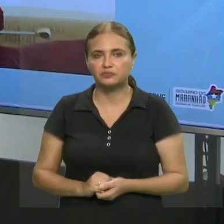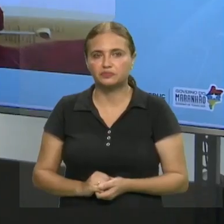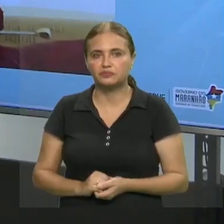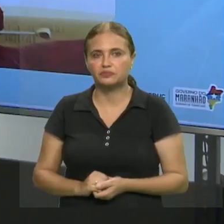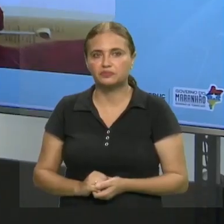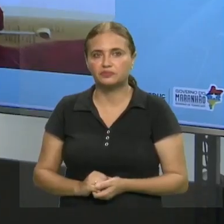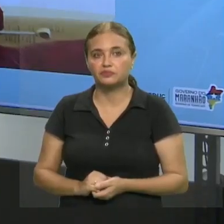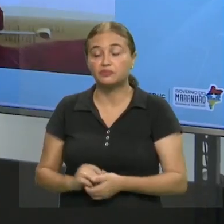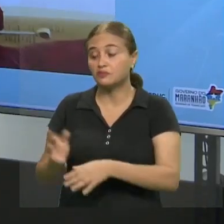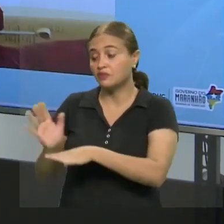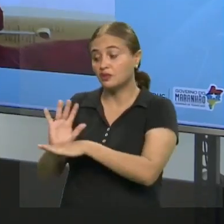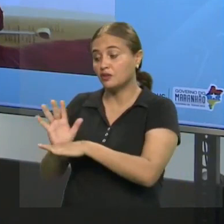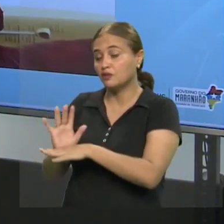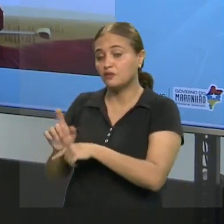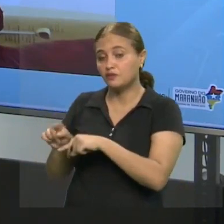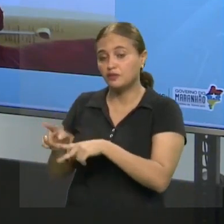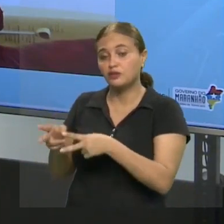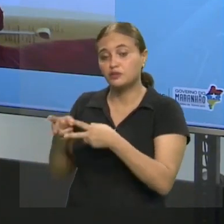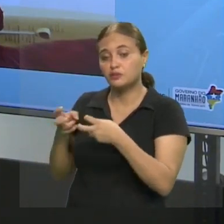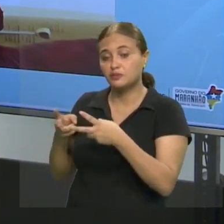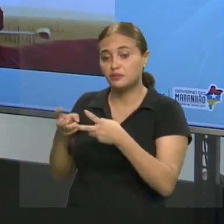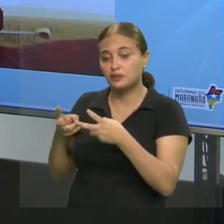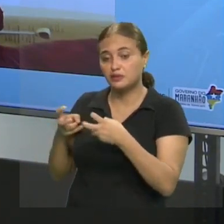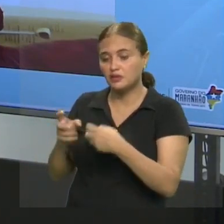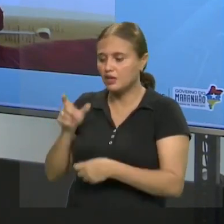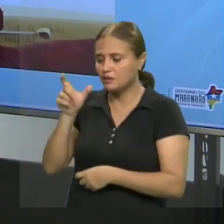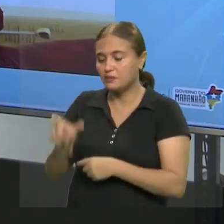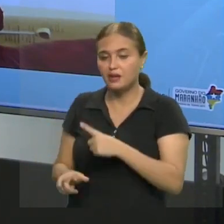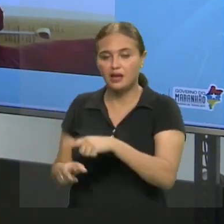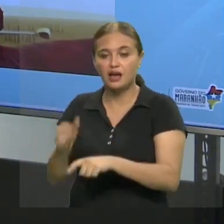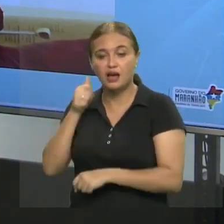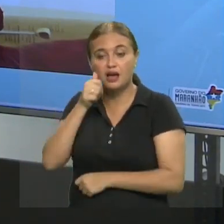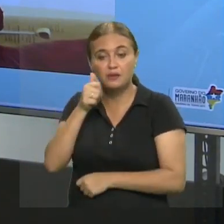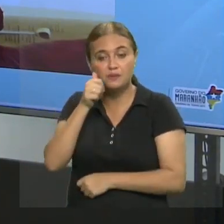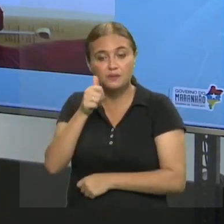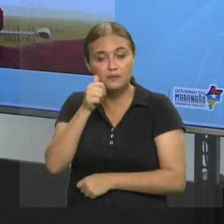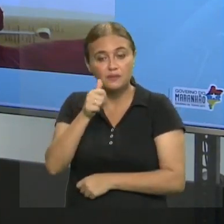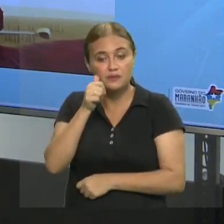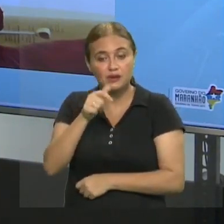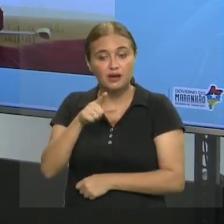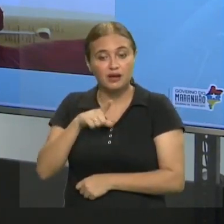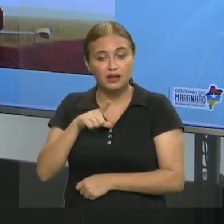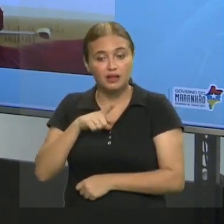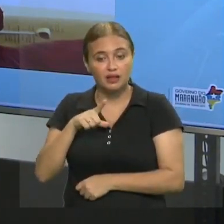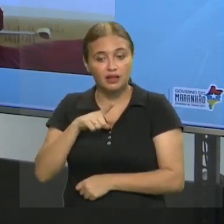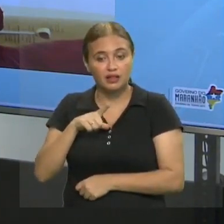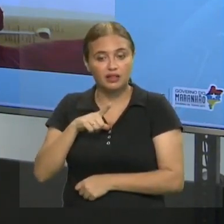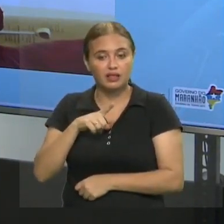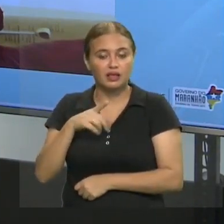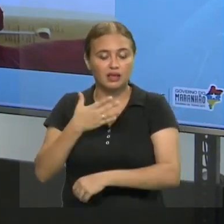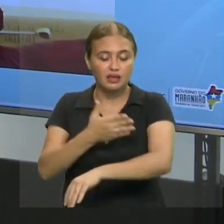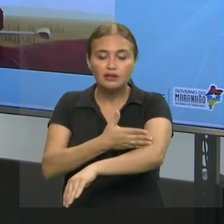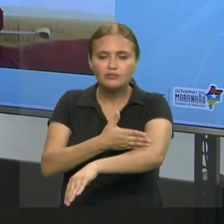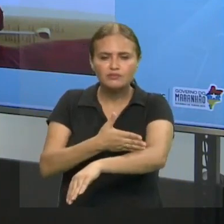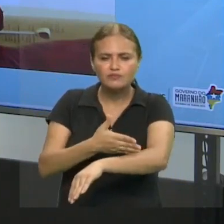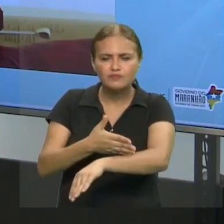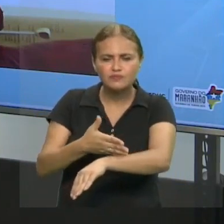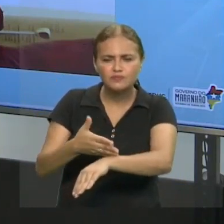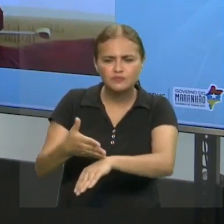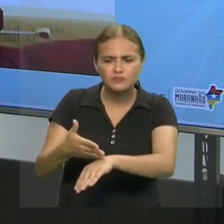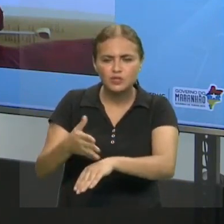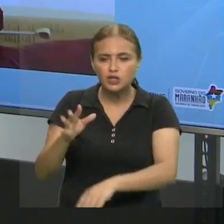Então, no vídeo, a gente percebe que a personagem ela tem hábitos que se transformaram em